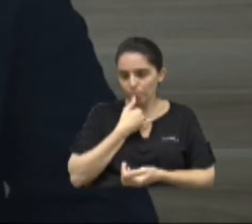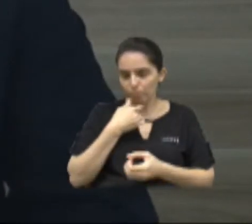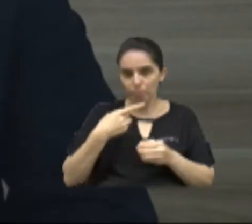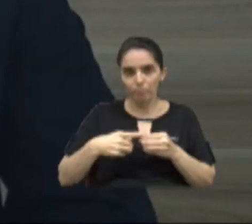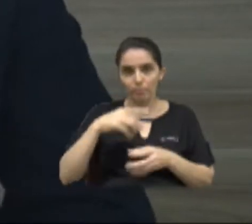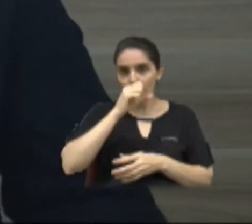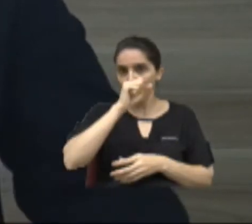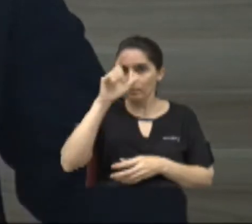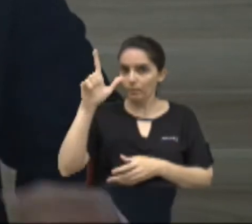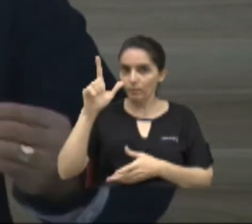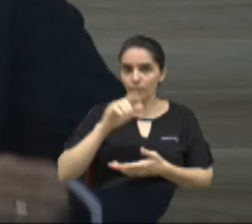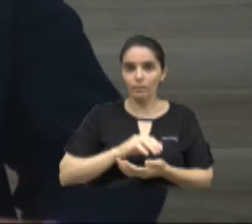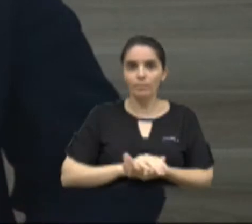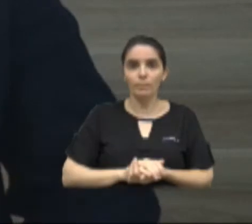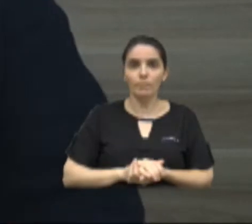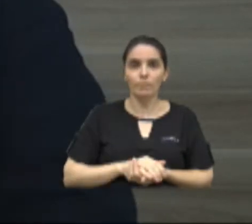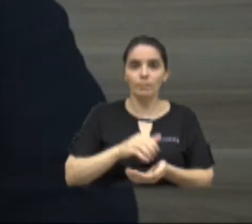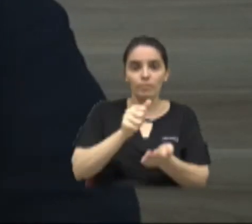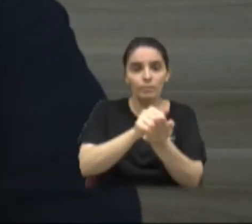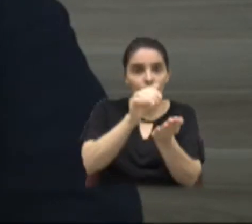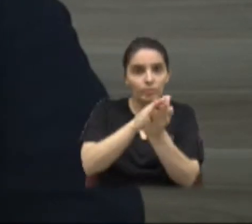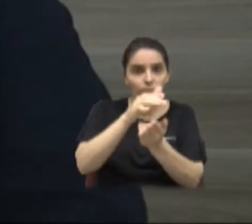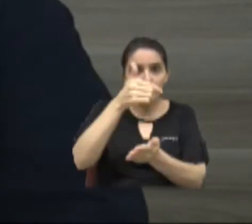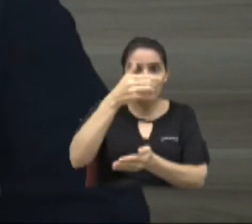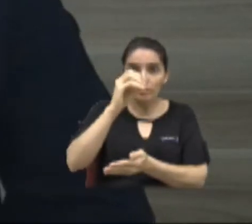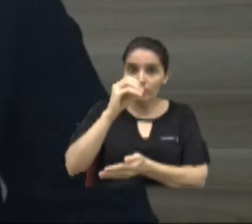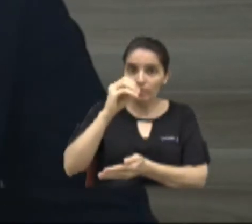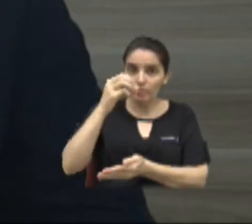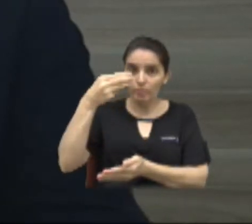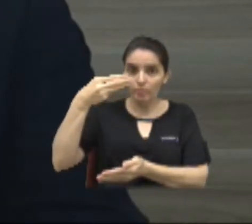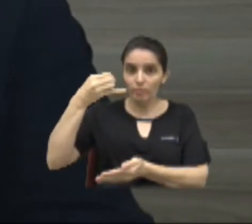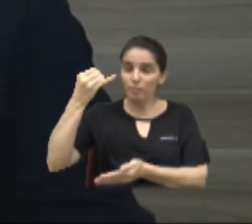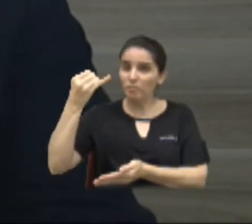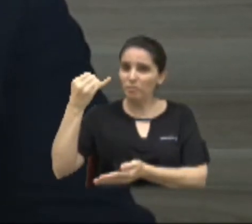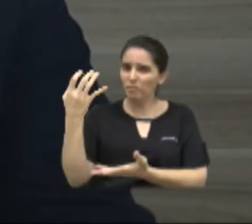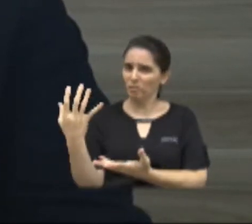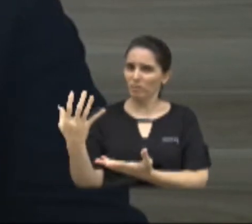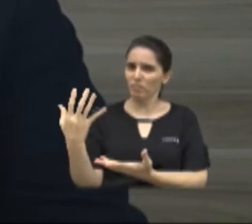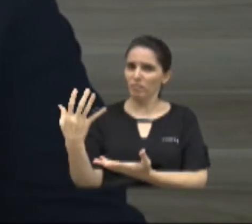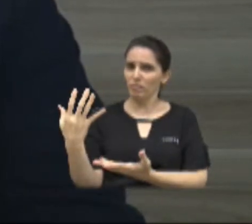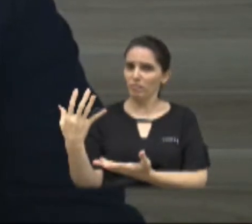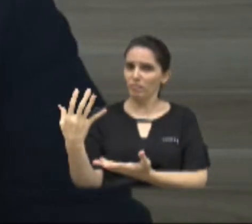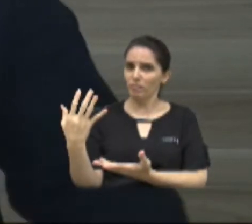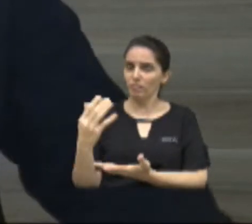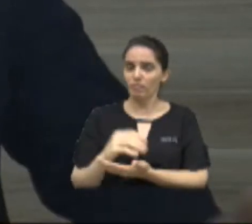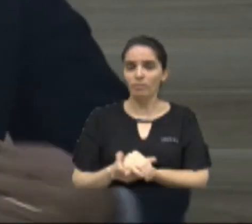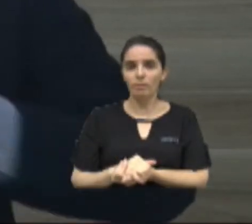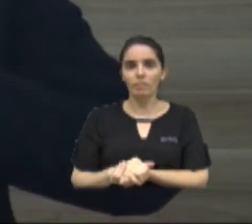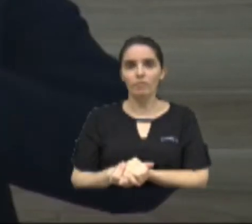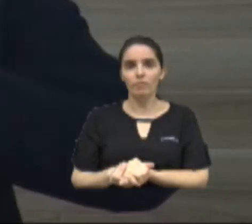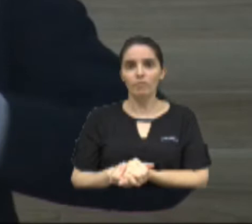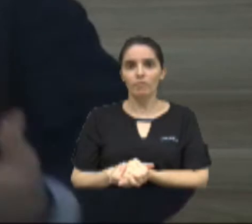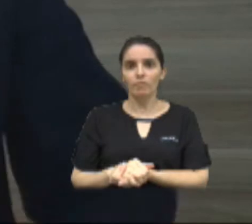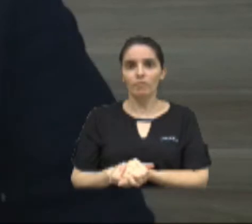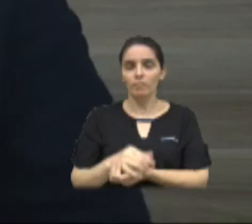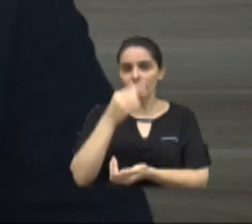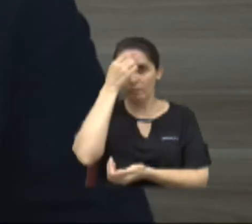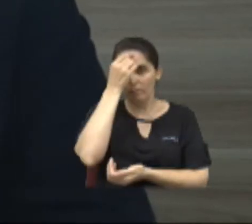nossa arrecadar 10 milhões por ano de multa, e seria, ao meu